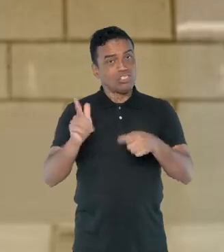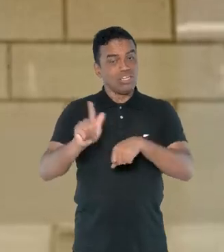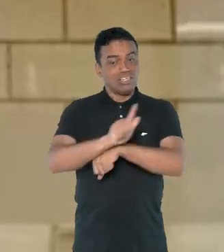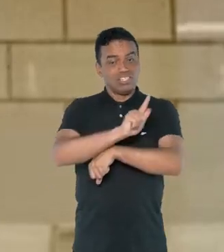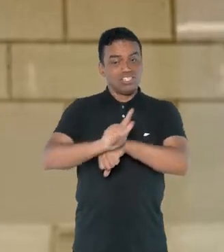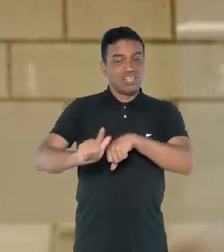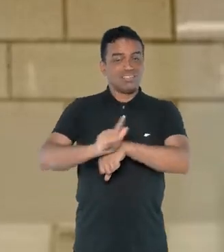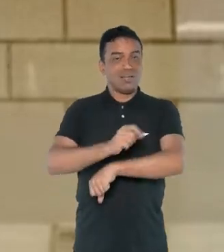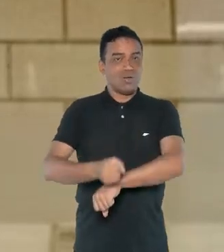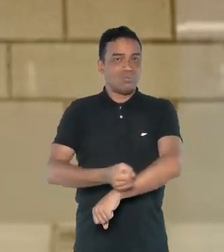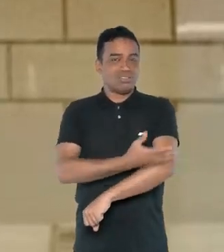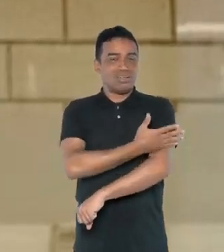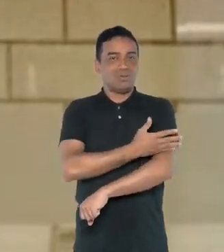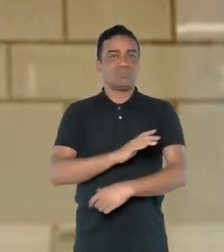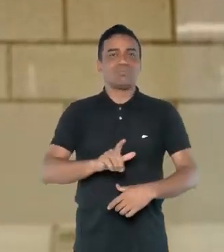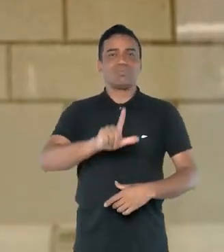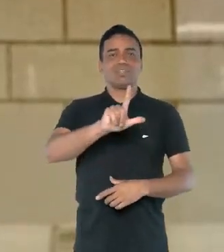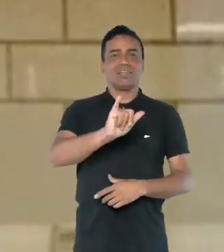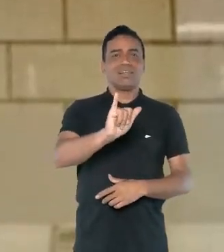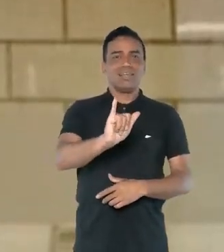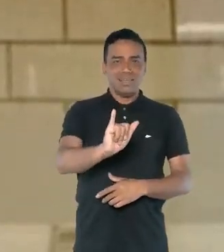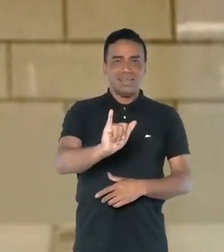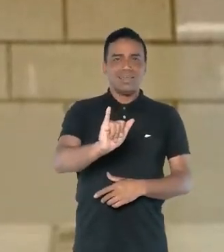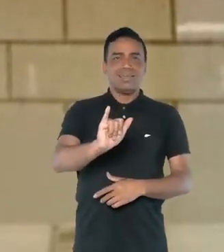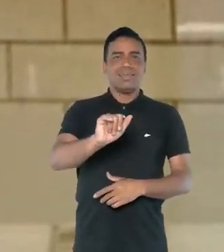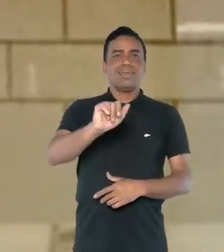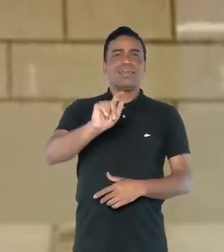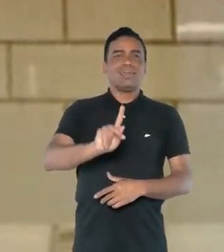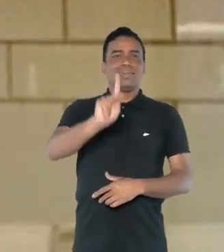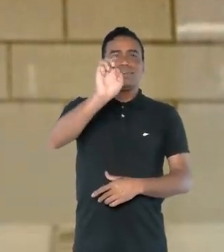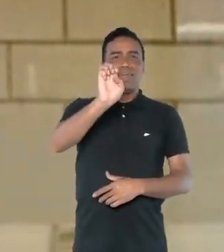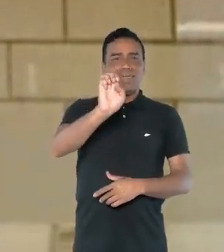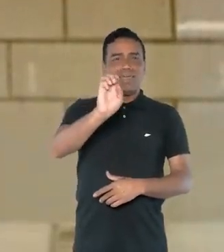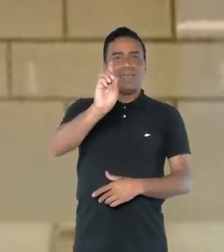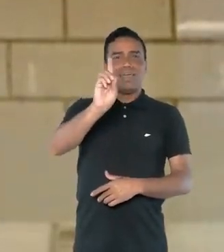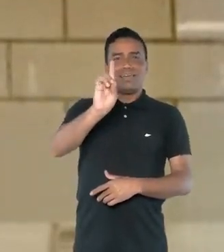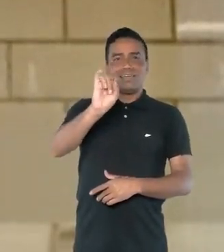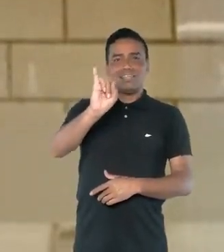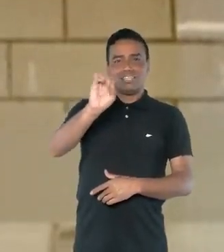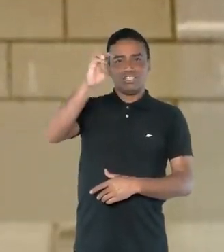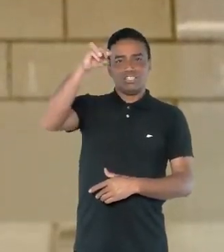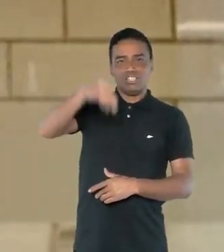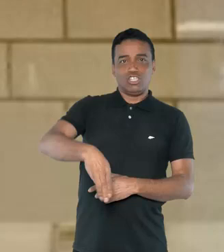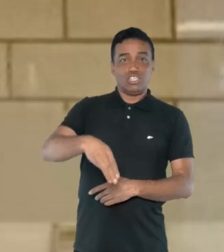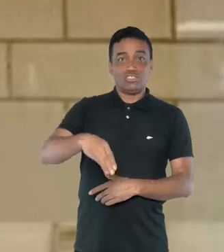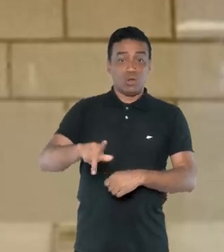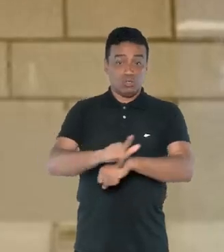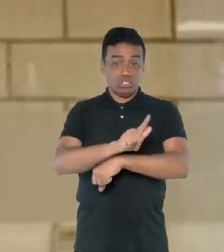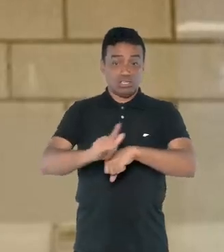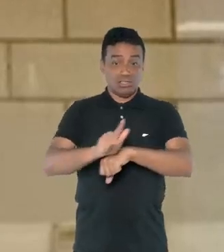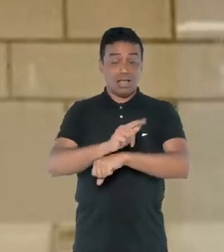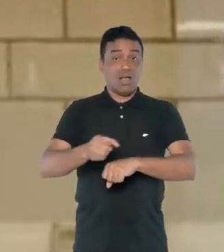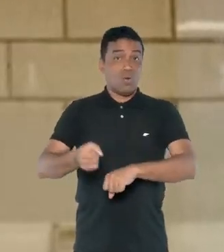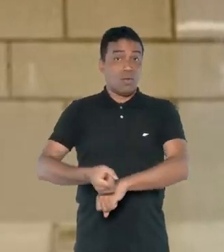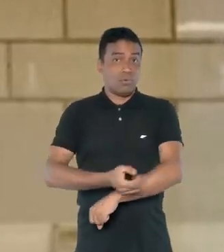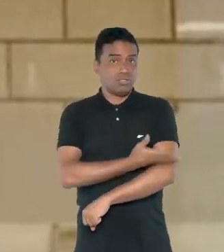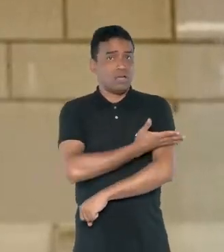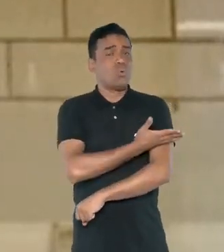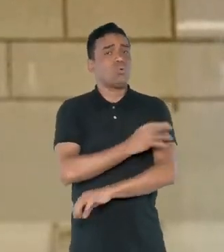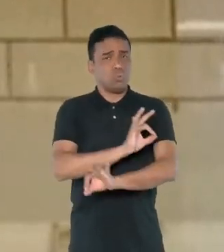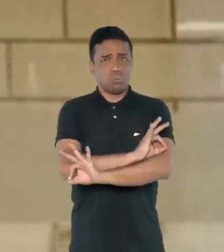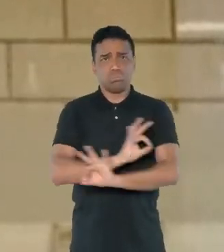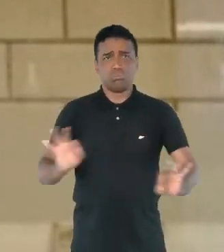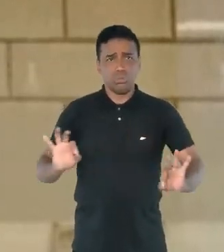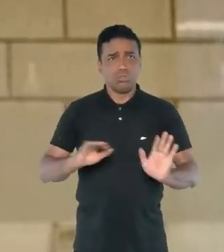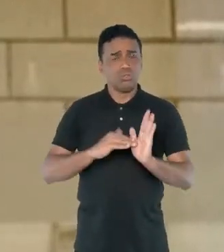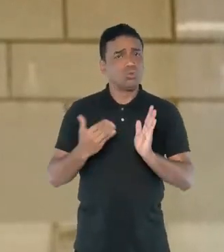emoções, né? No LinkedIn, você abre o LinkedIn, as empresas, né? Está todo mundo falando ali da gestão das emoções. Ótimo, né? Agora, como